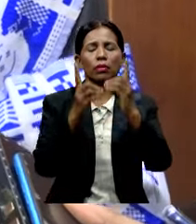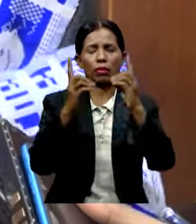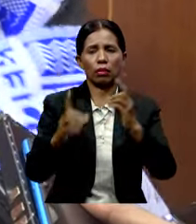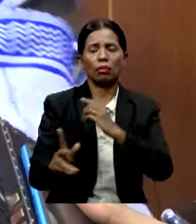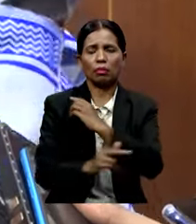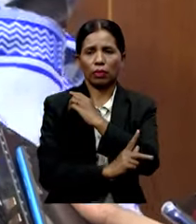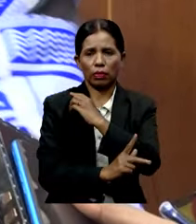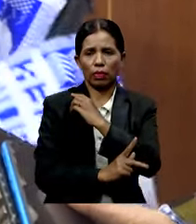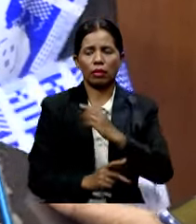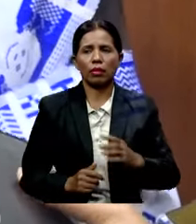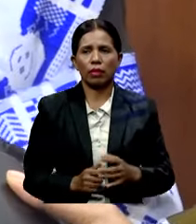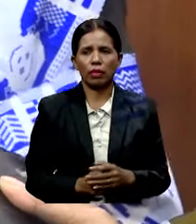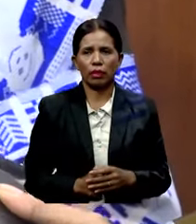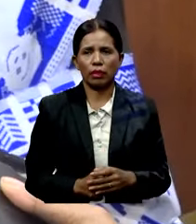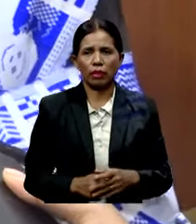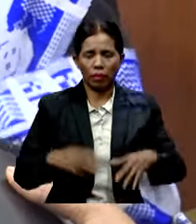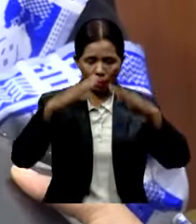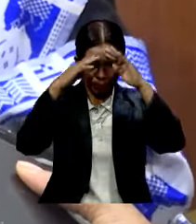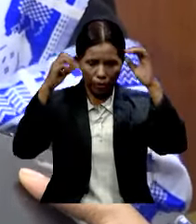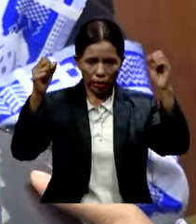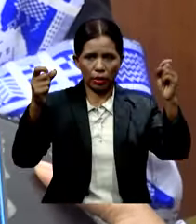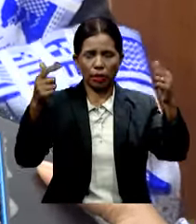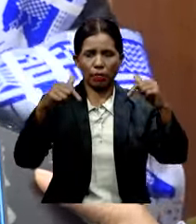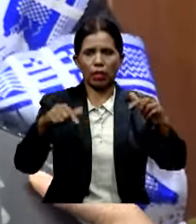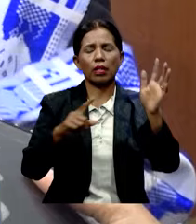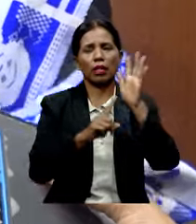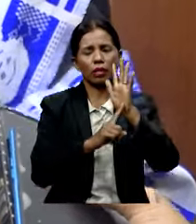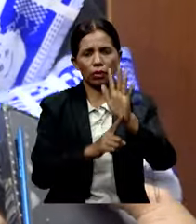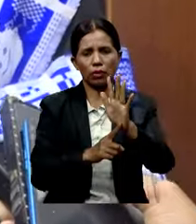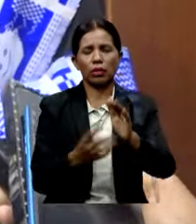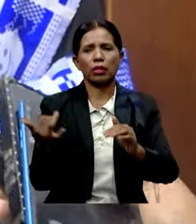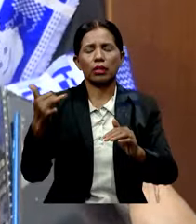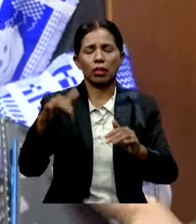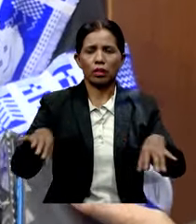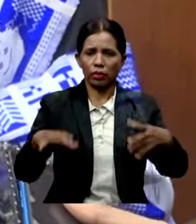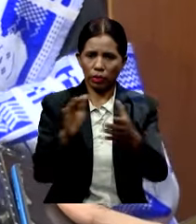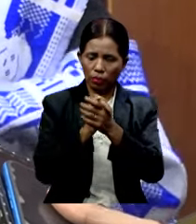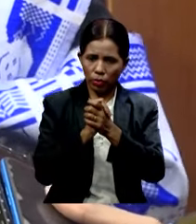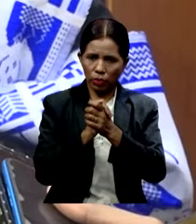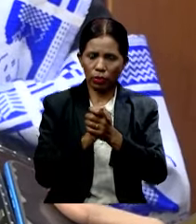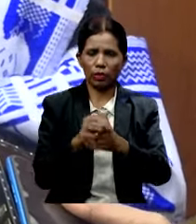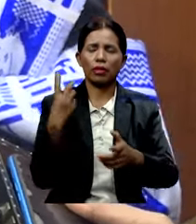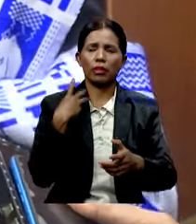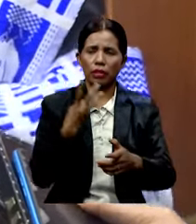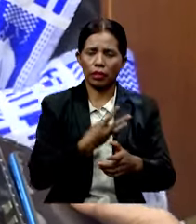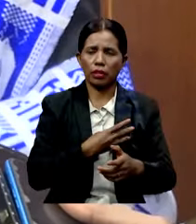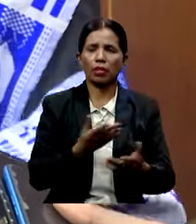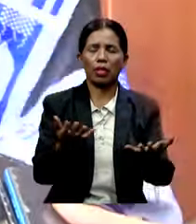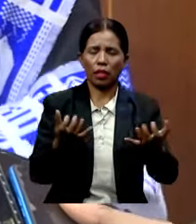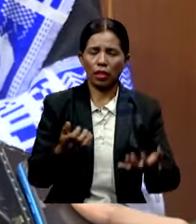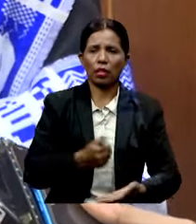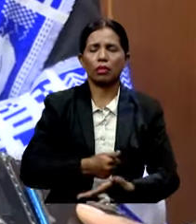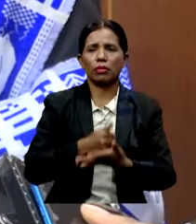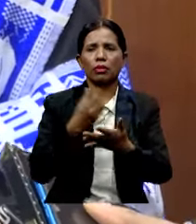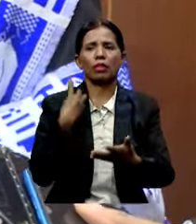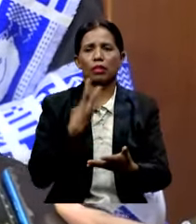Neduni. Presidente Mai, mas a tudo, sirenia amizade, sirenia laran luak,